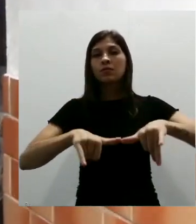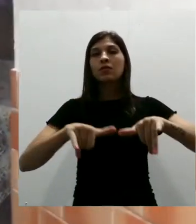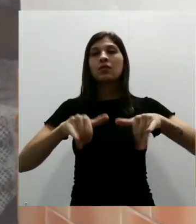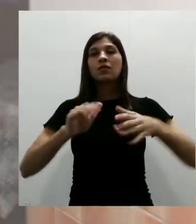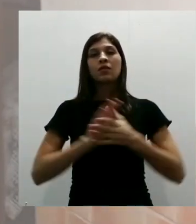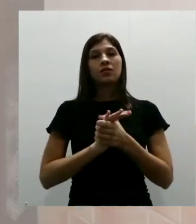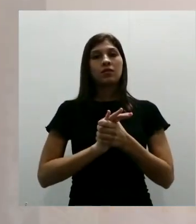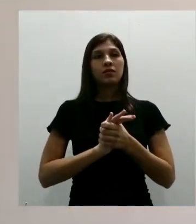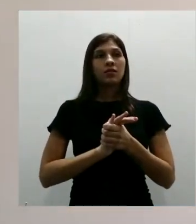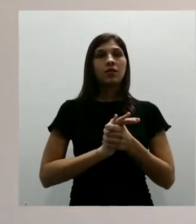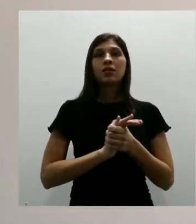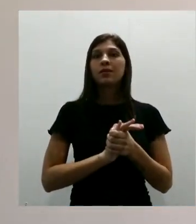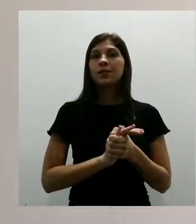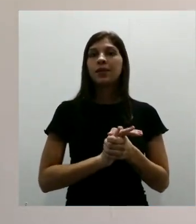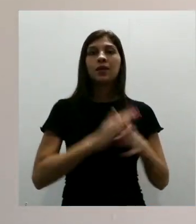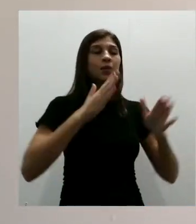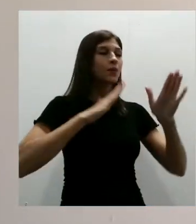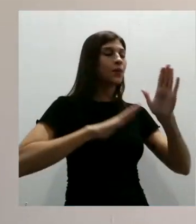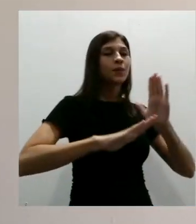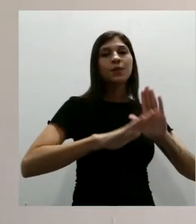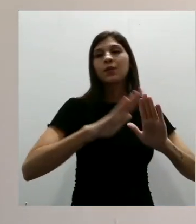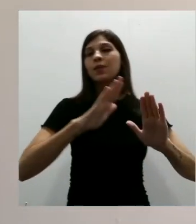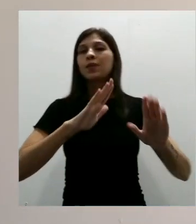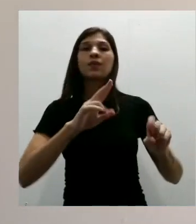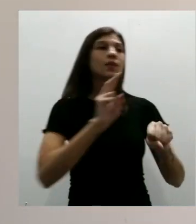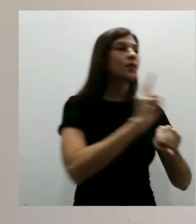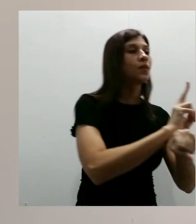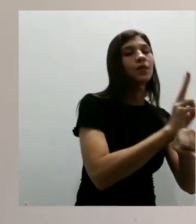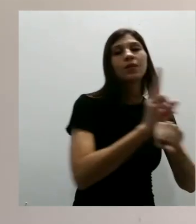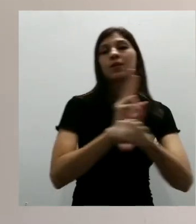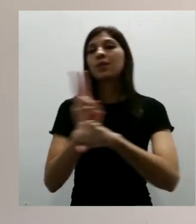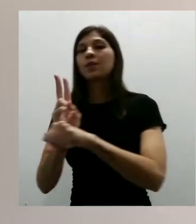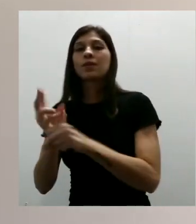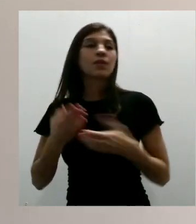entregando cestas e afetos.